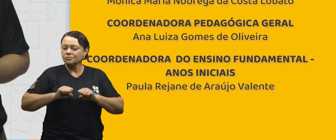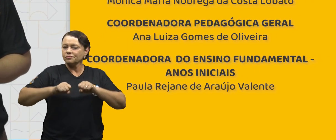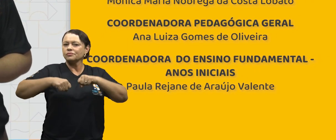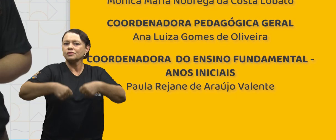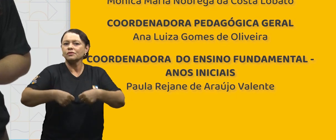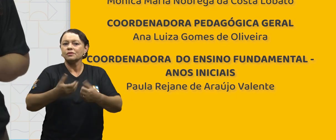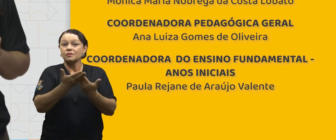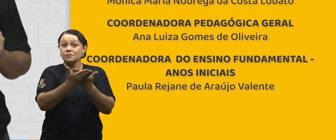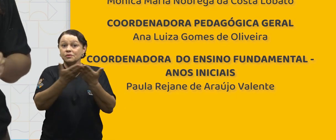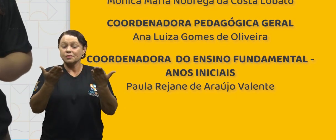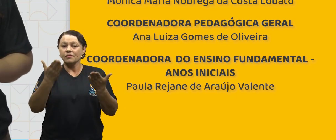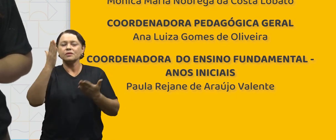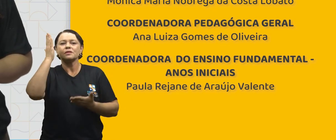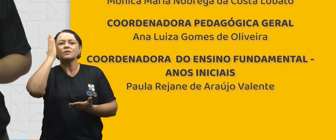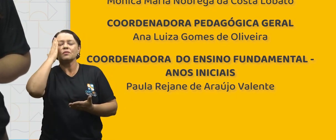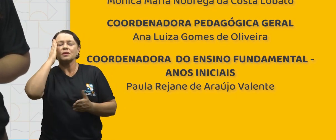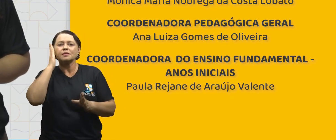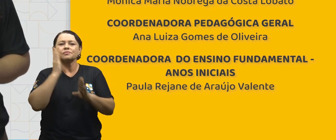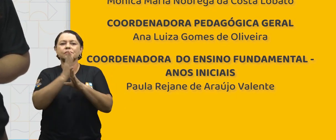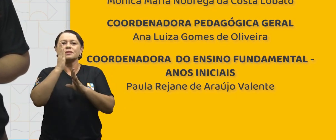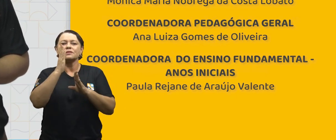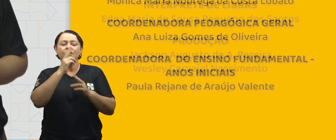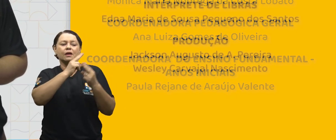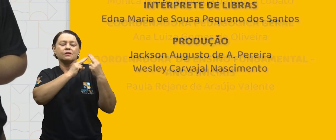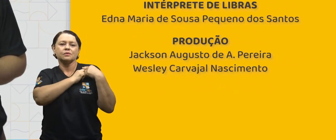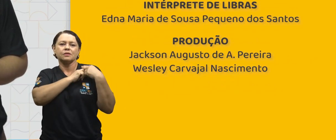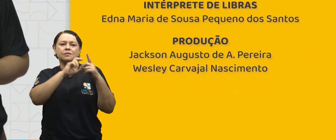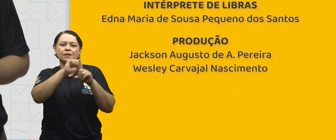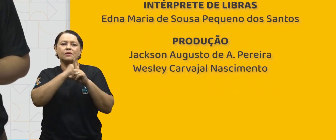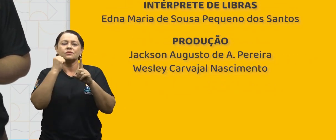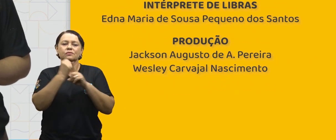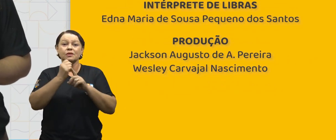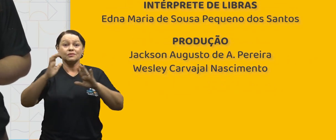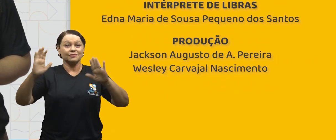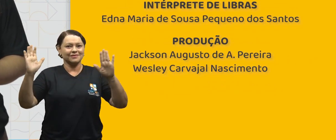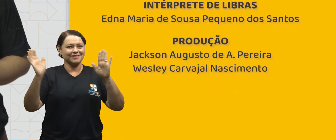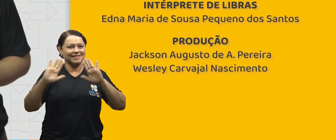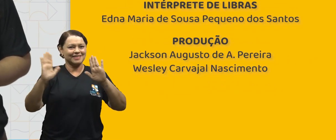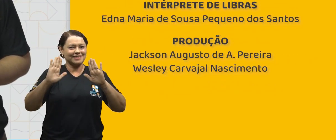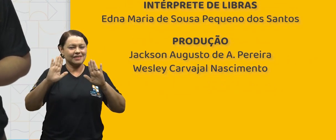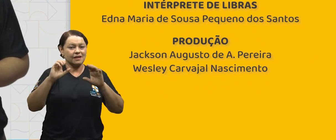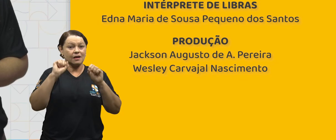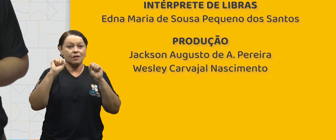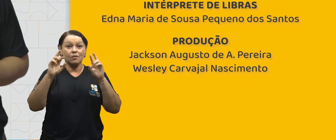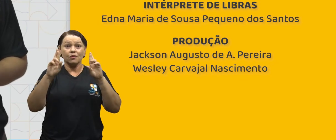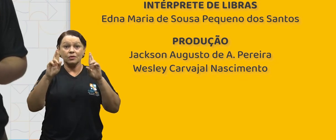para compreender e identificar a função social de um texto. Tchau, tchau!